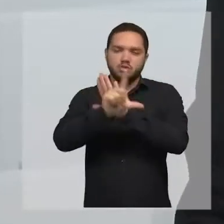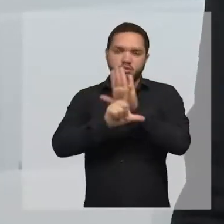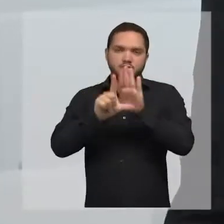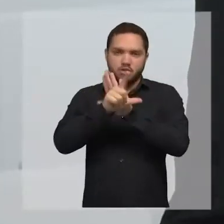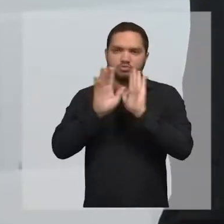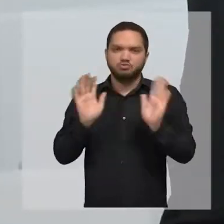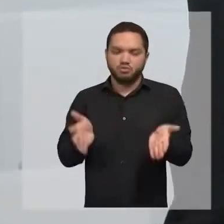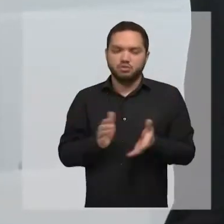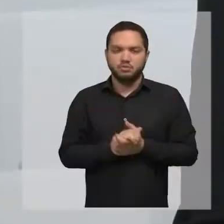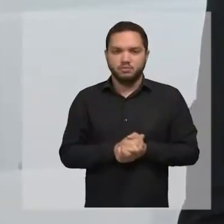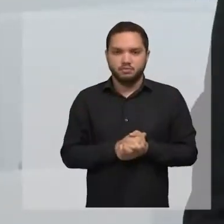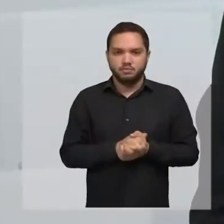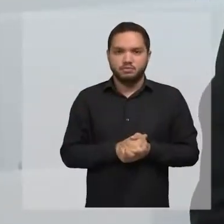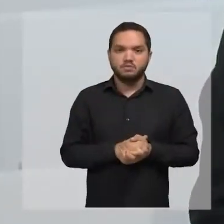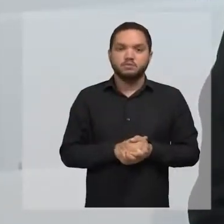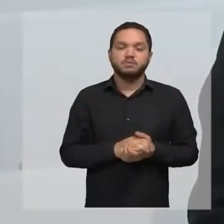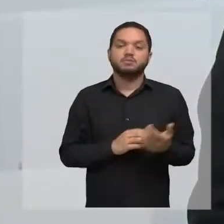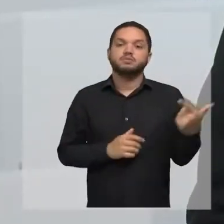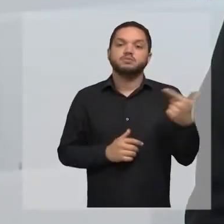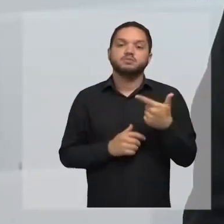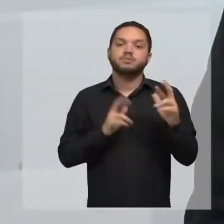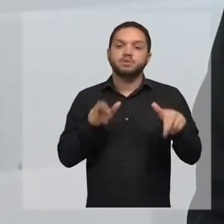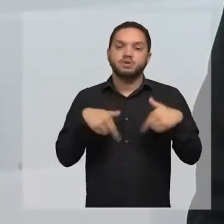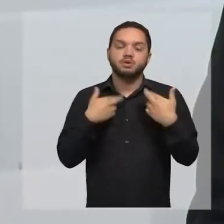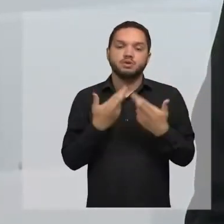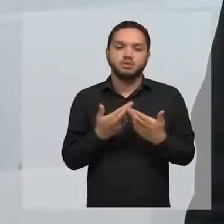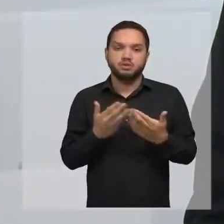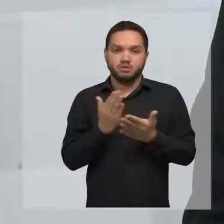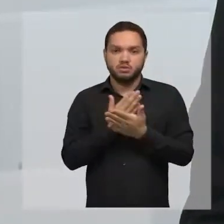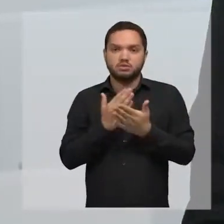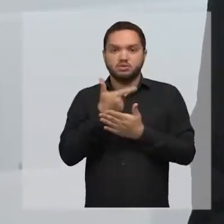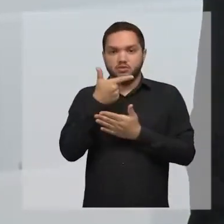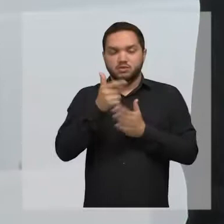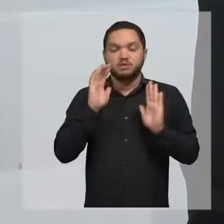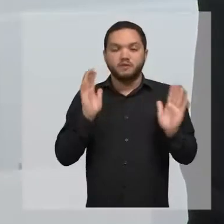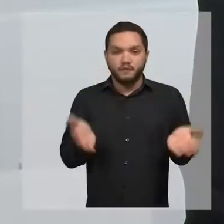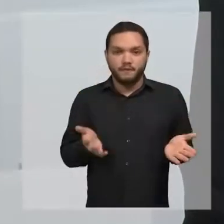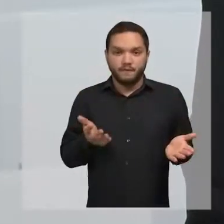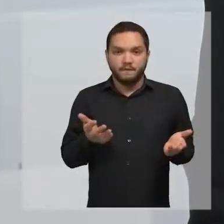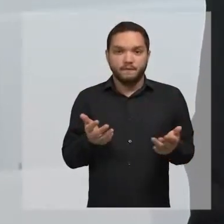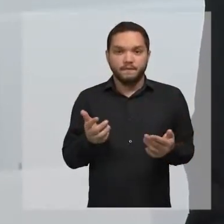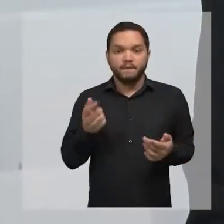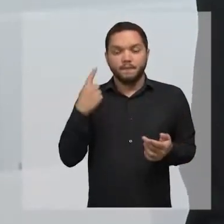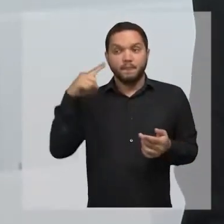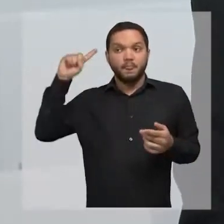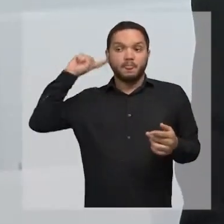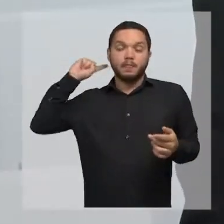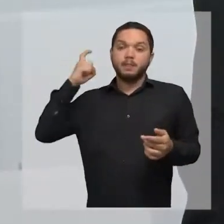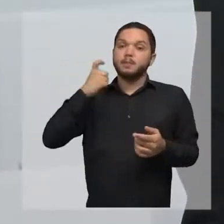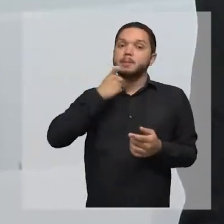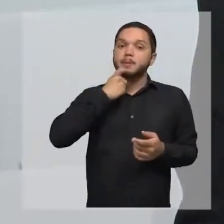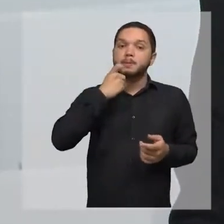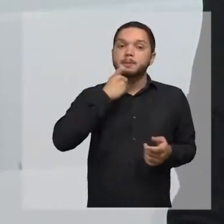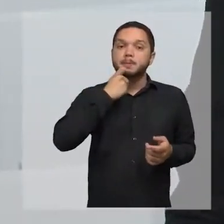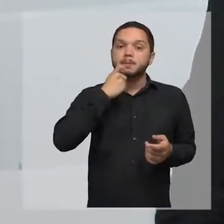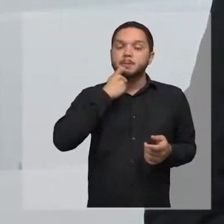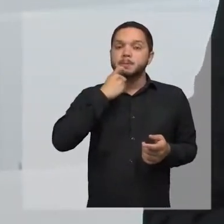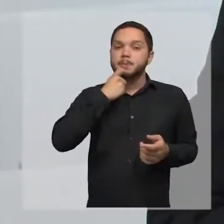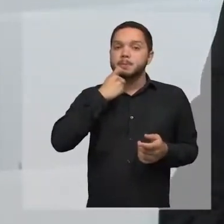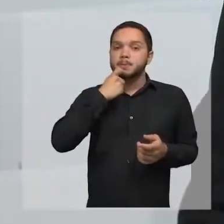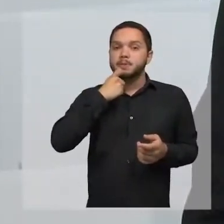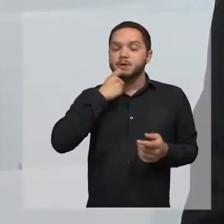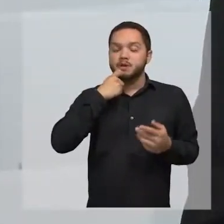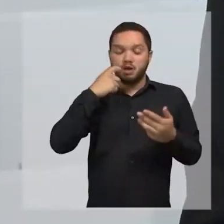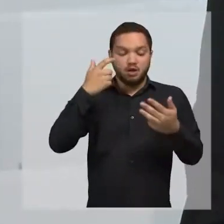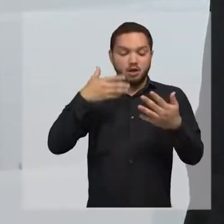legislação. Houve uma segunda audiência já tratando do livro 2, que foi na última sexta-feira. Nós